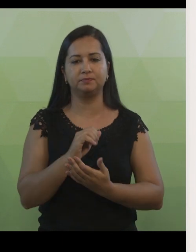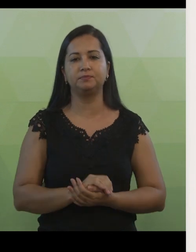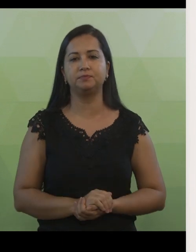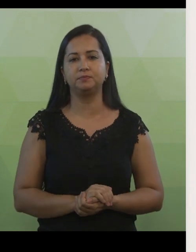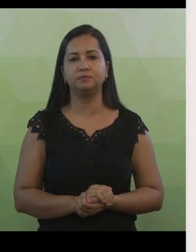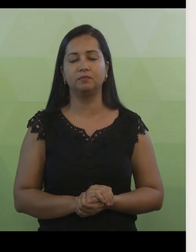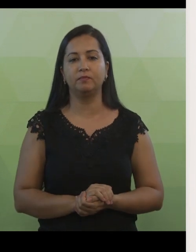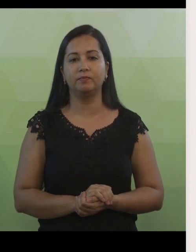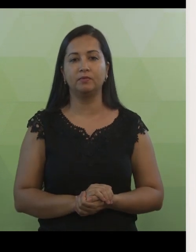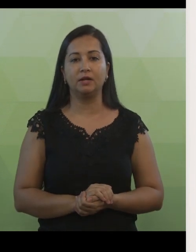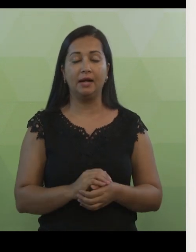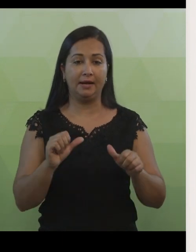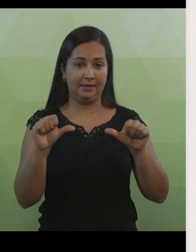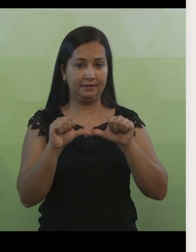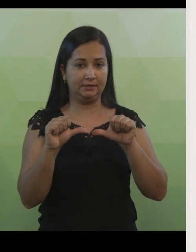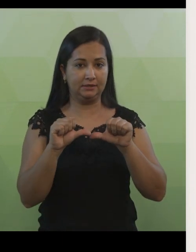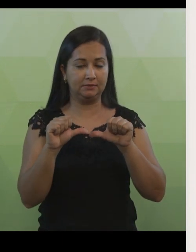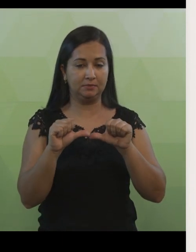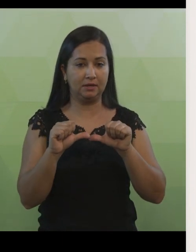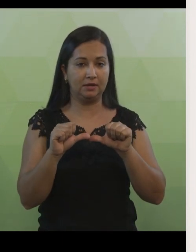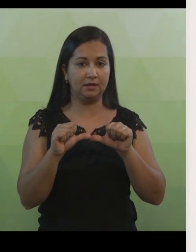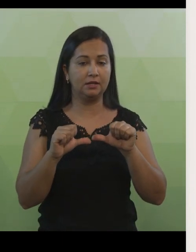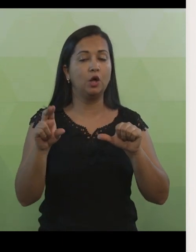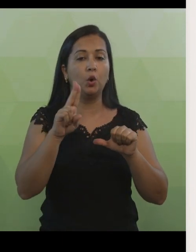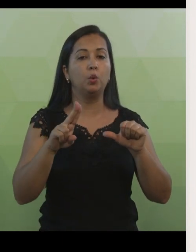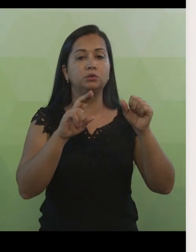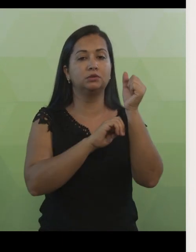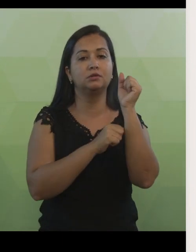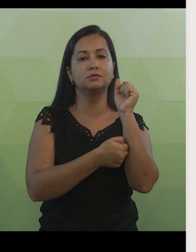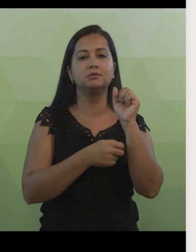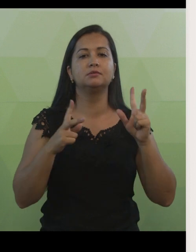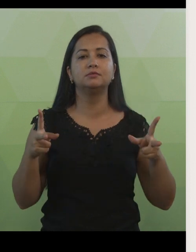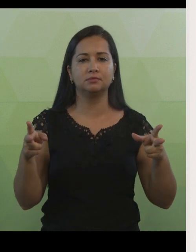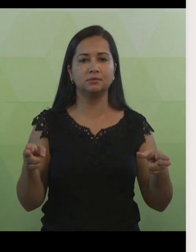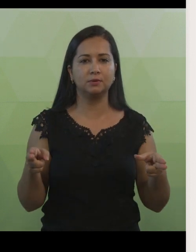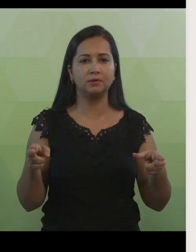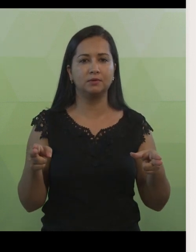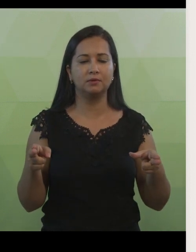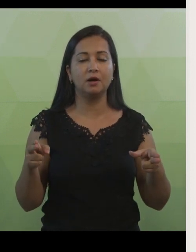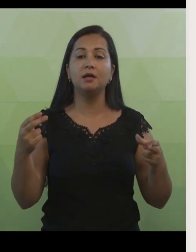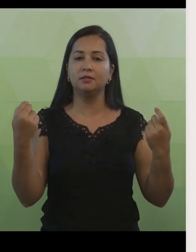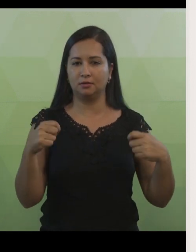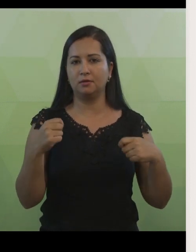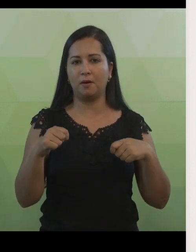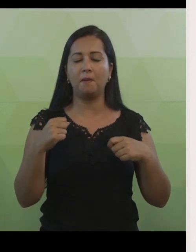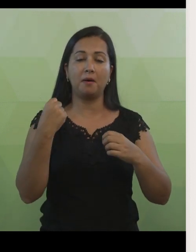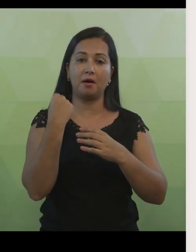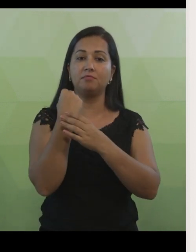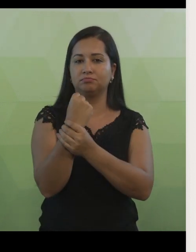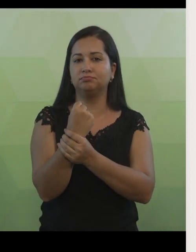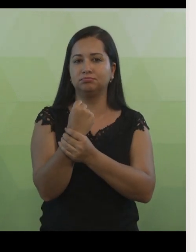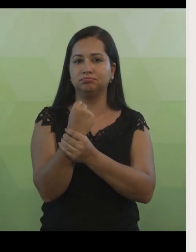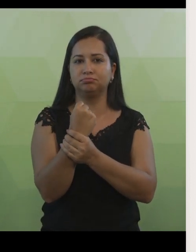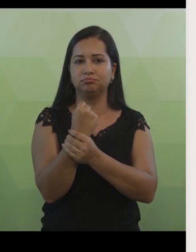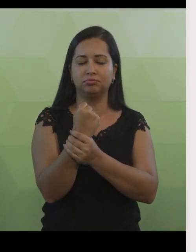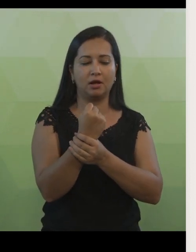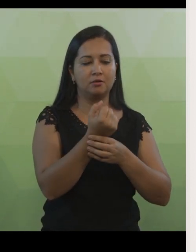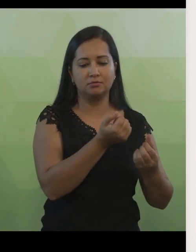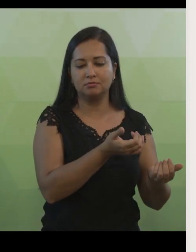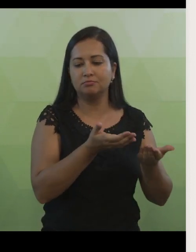que a simétrica, a falha dela é usar a mesma chave, então você tem que ter um meio seguro para transmitir essa chave de um usuário para o